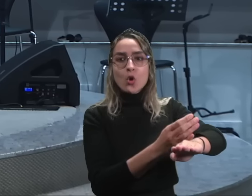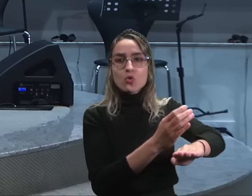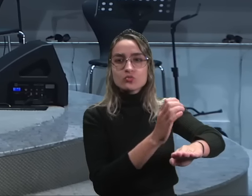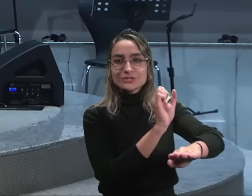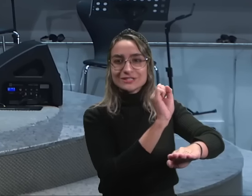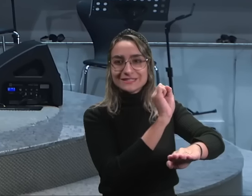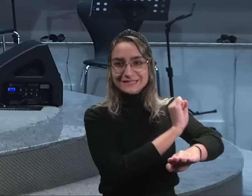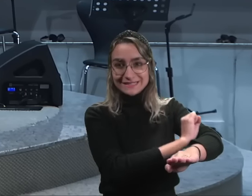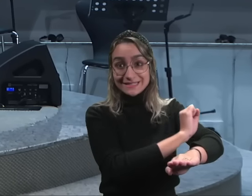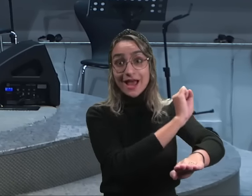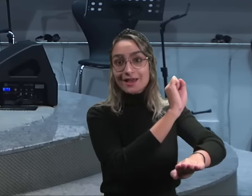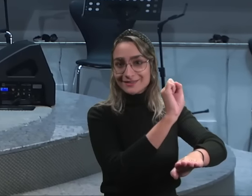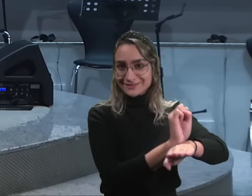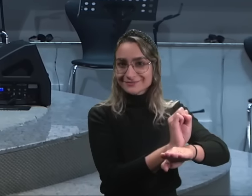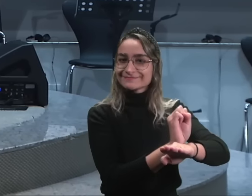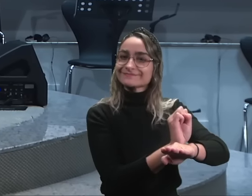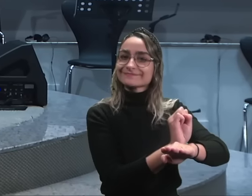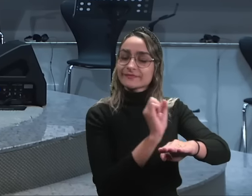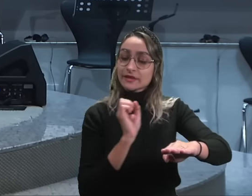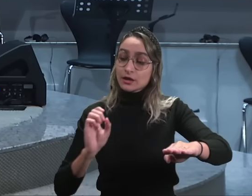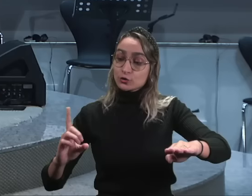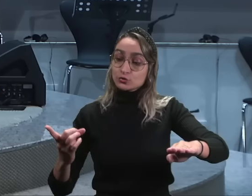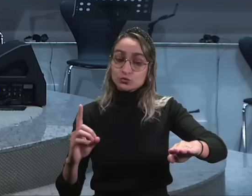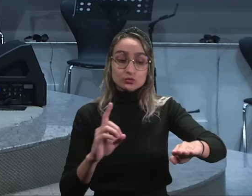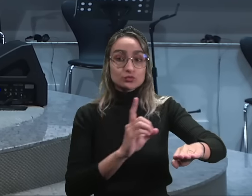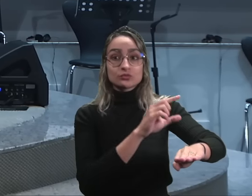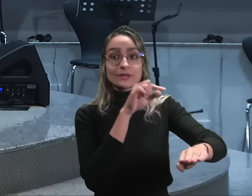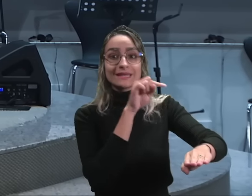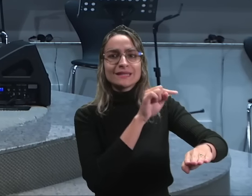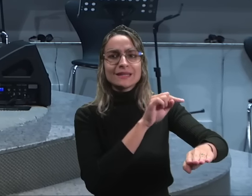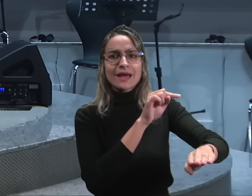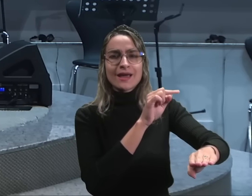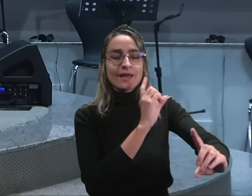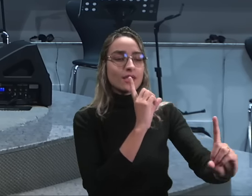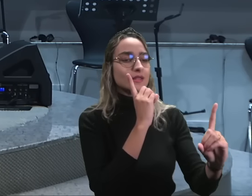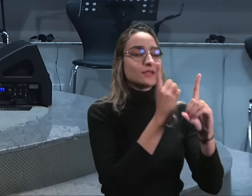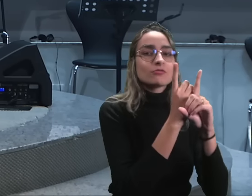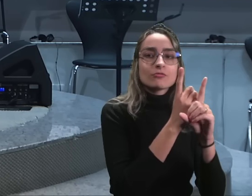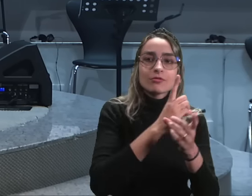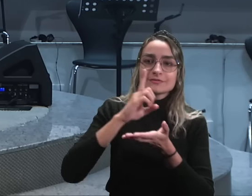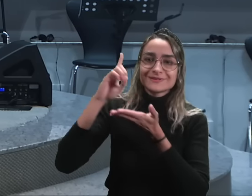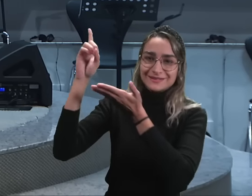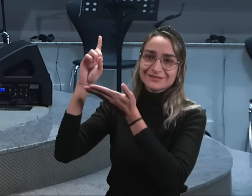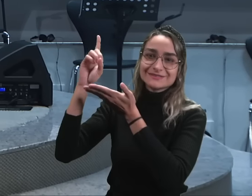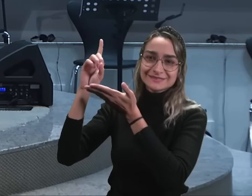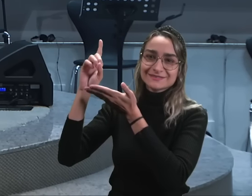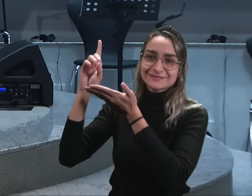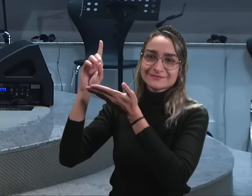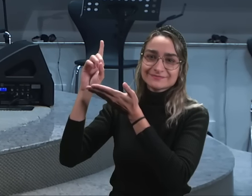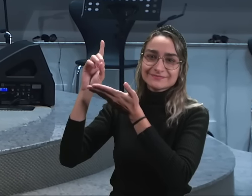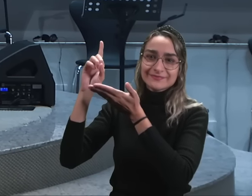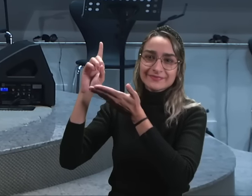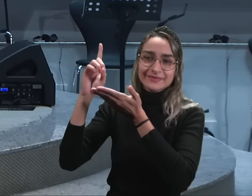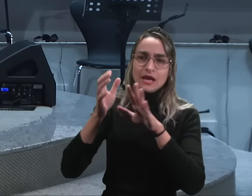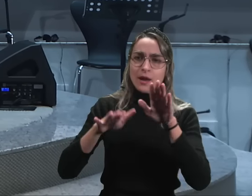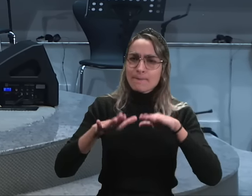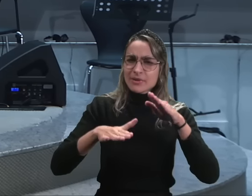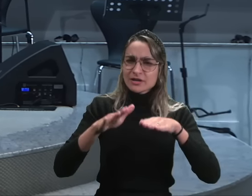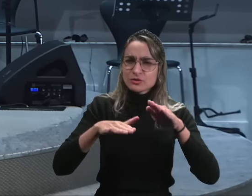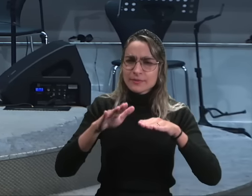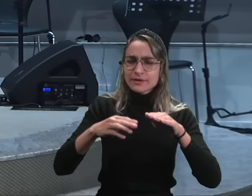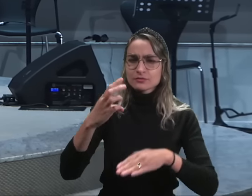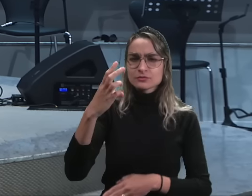esse encontro ele eh perfaz 40 dias desde que Moisés sobe ao monte e fica no